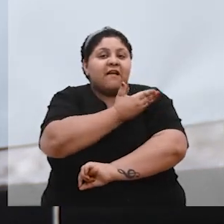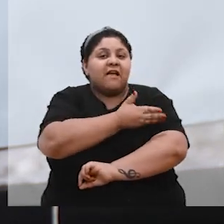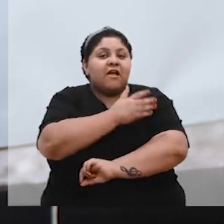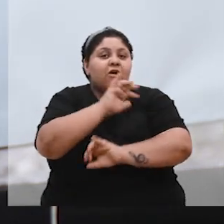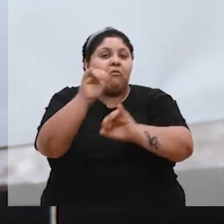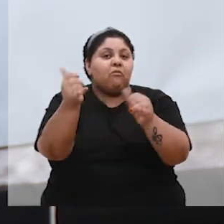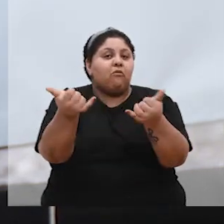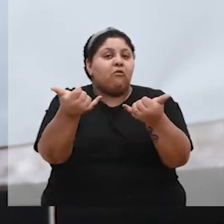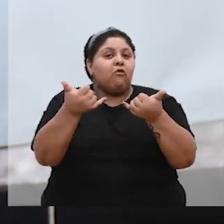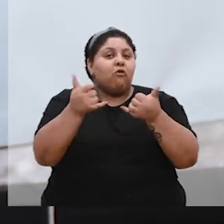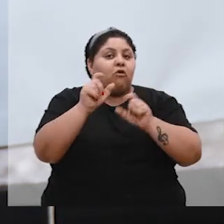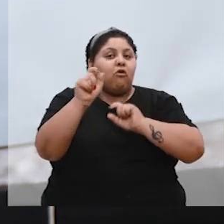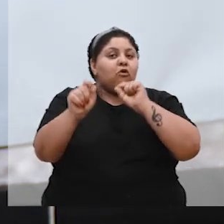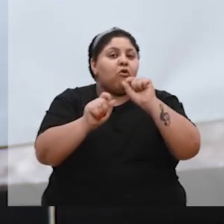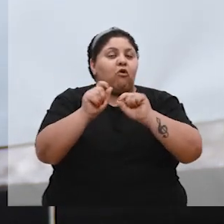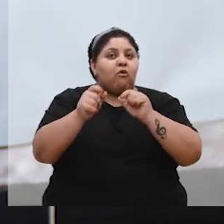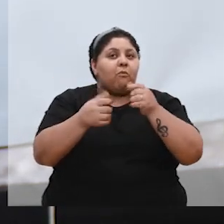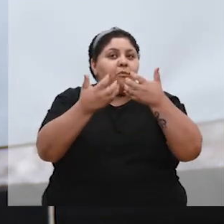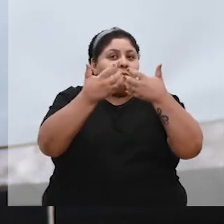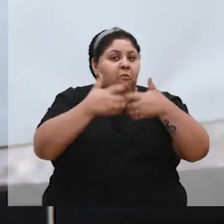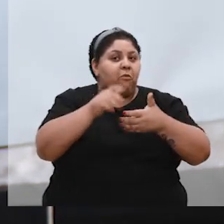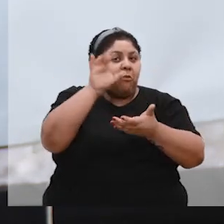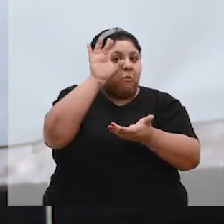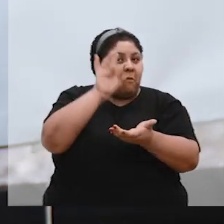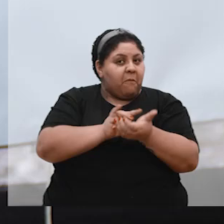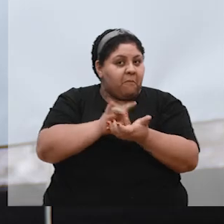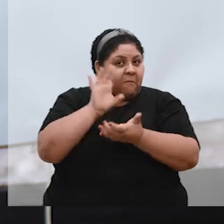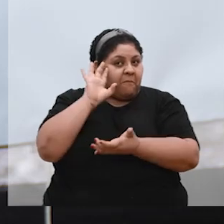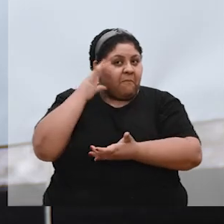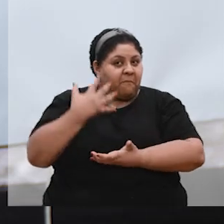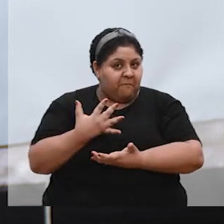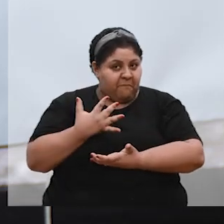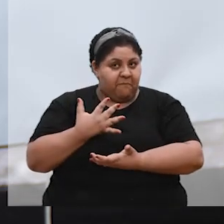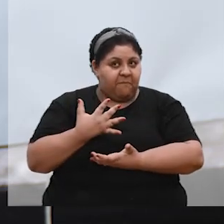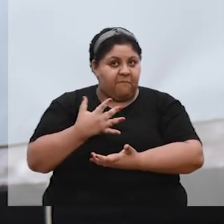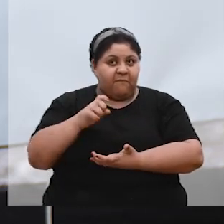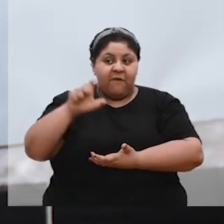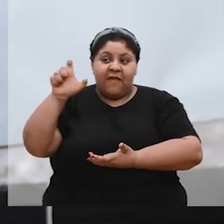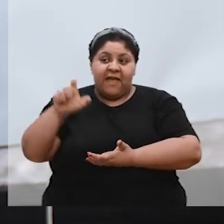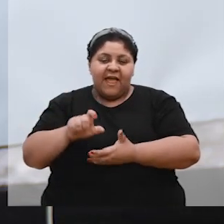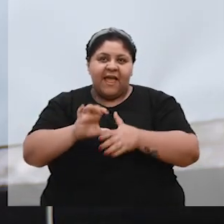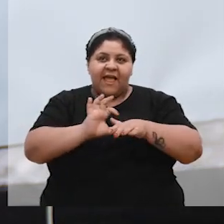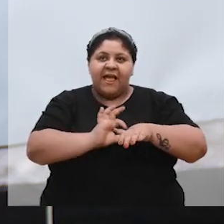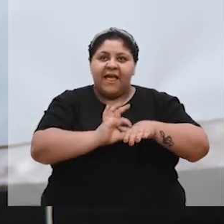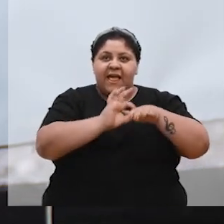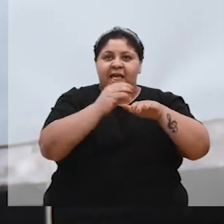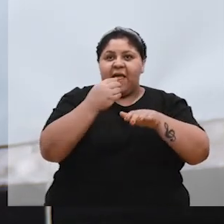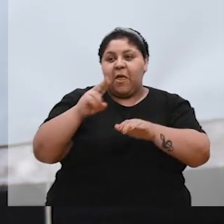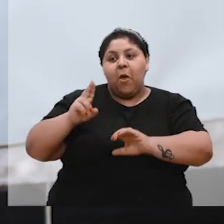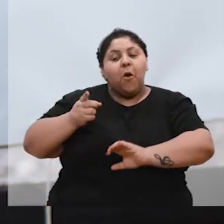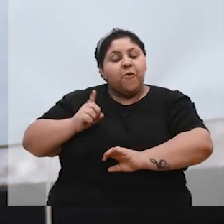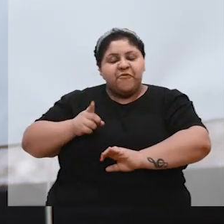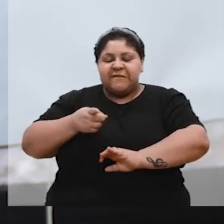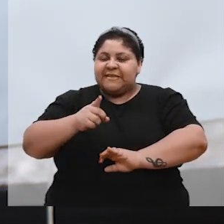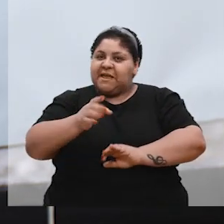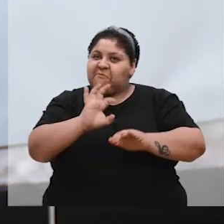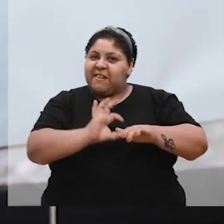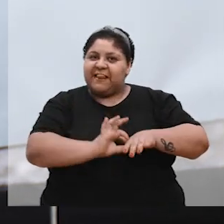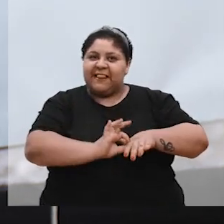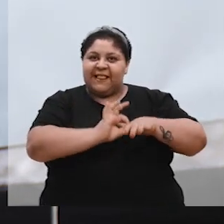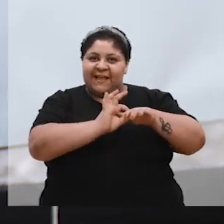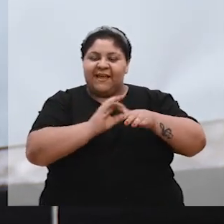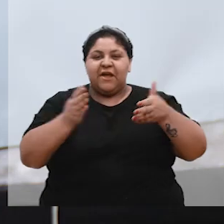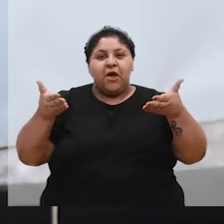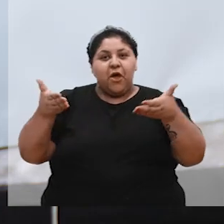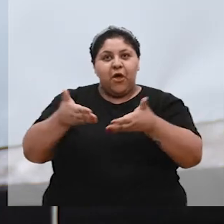nos informar sobre como essa função efetivamente acontece são ex-patronos ou eternamente